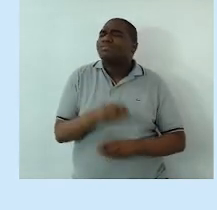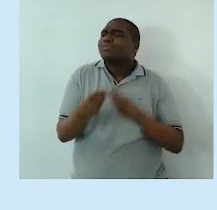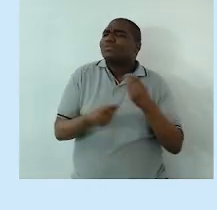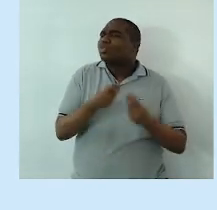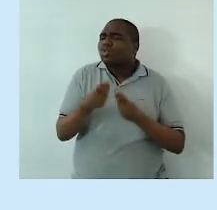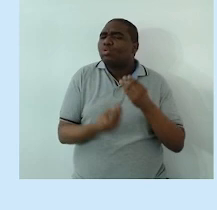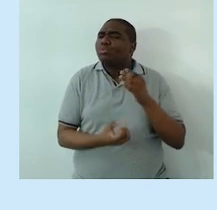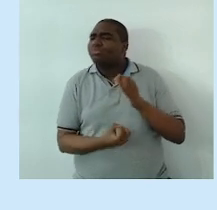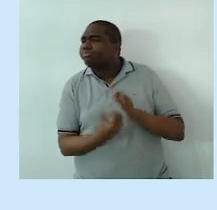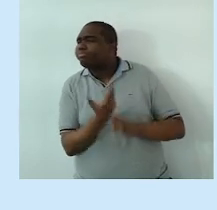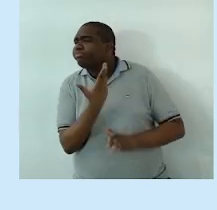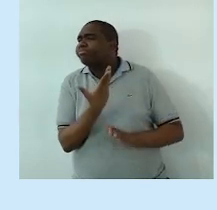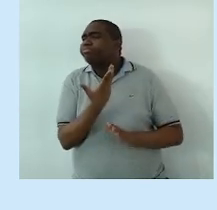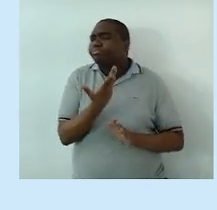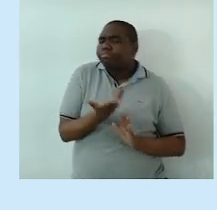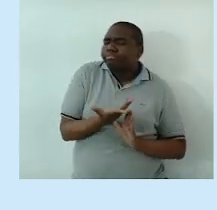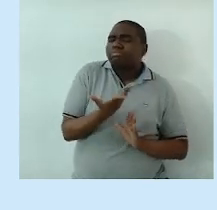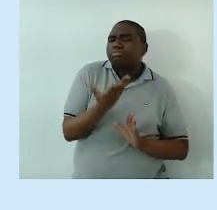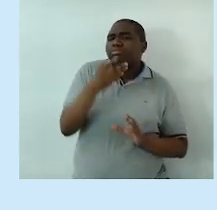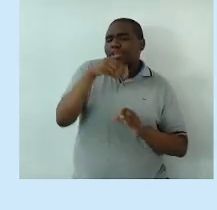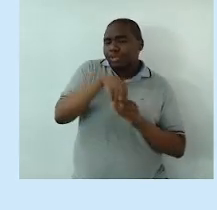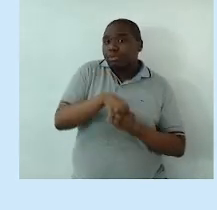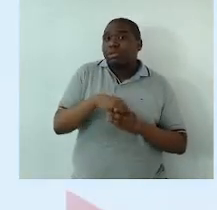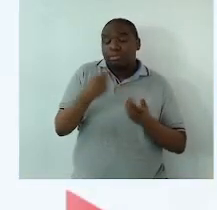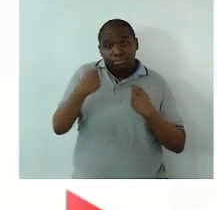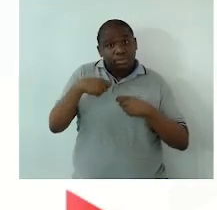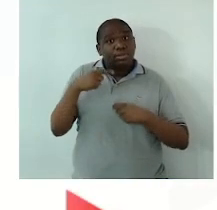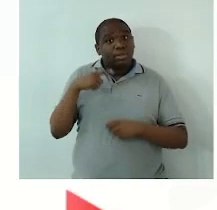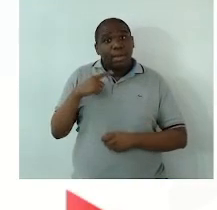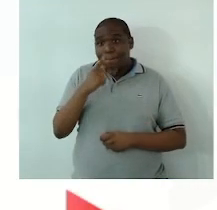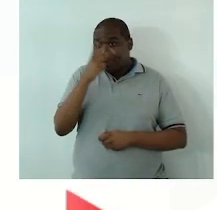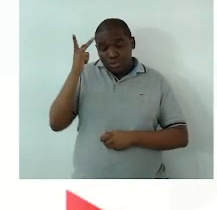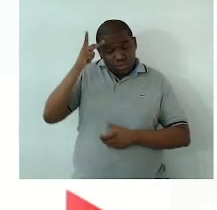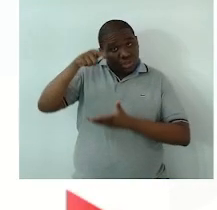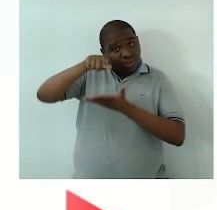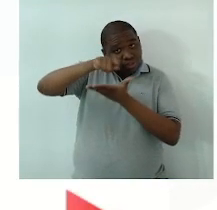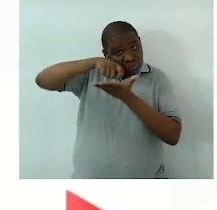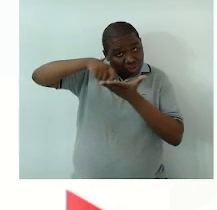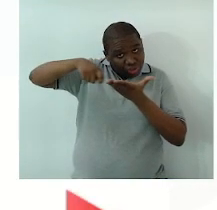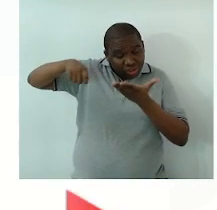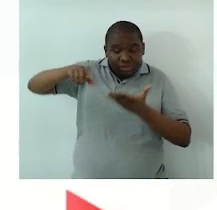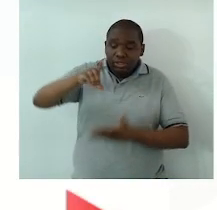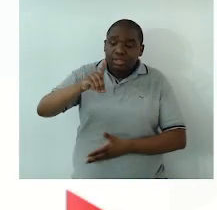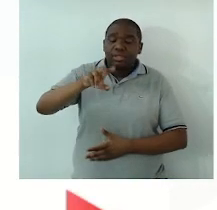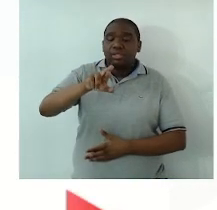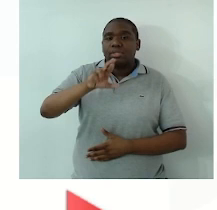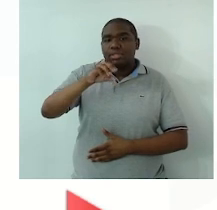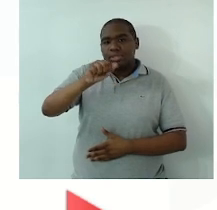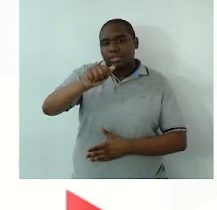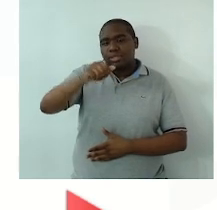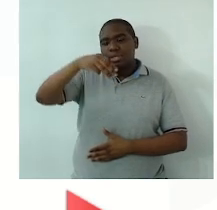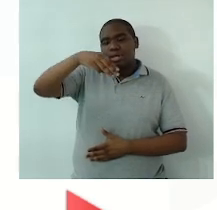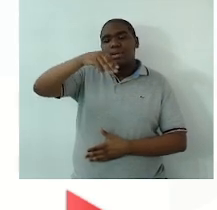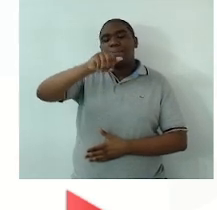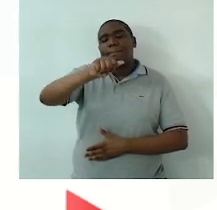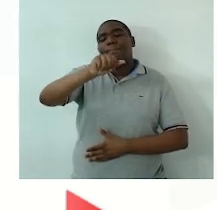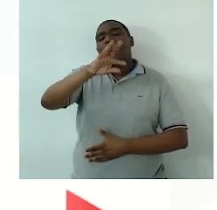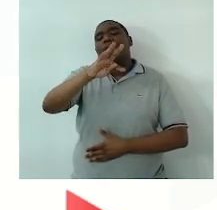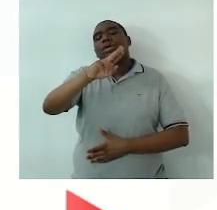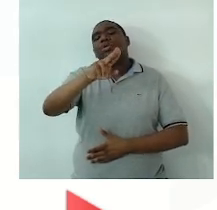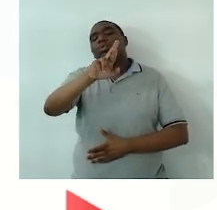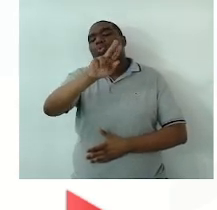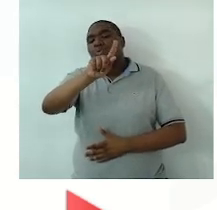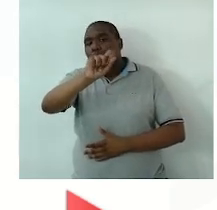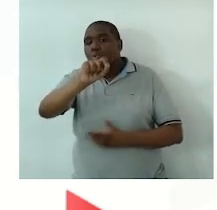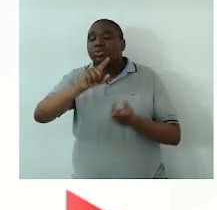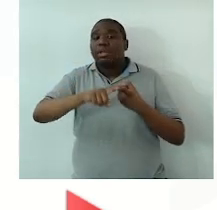dramaturgia. O autor, primeiro tem um autor, o dramaturgo, que é ele que vai escrever a peça, o diretor,